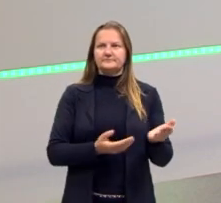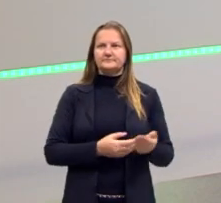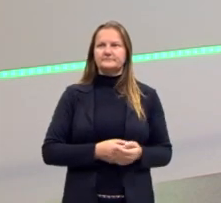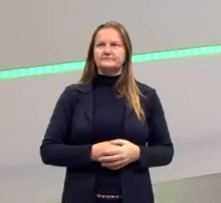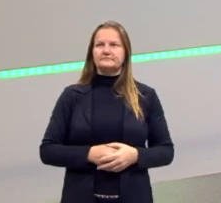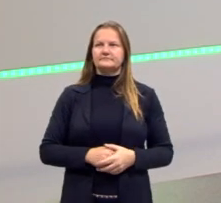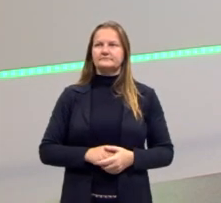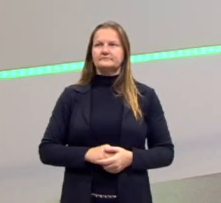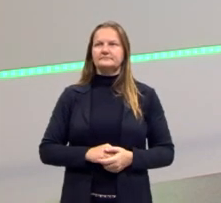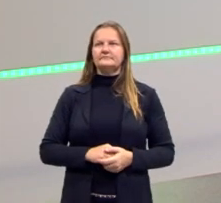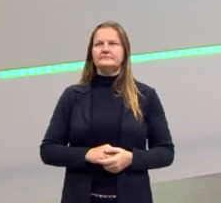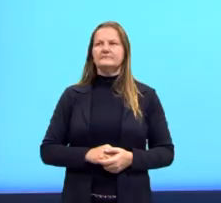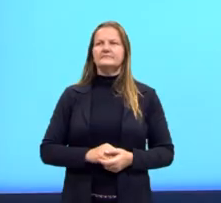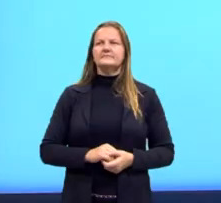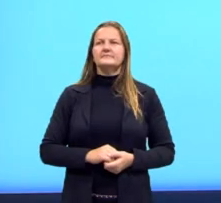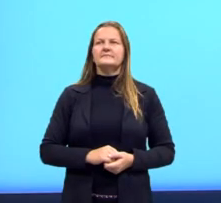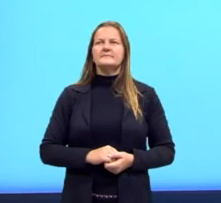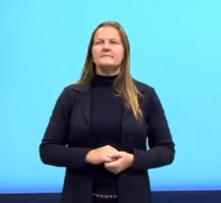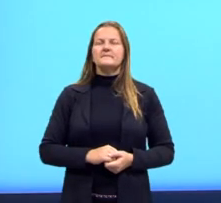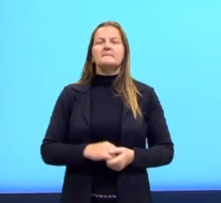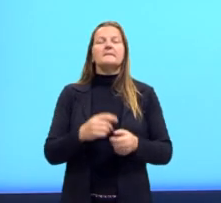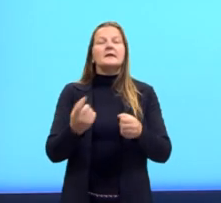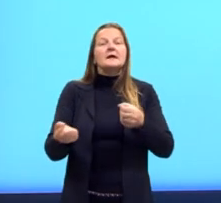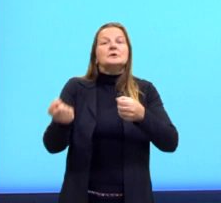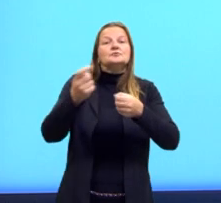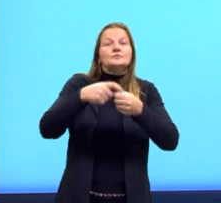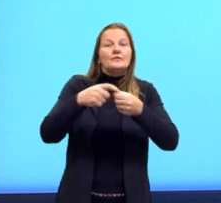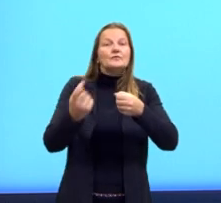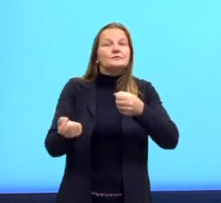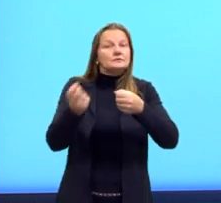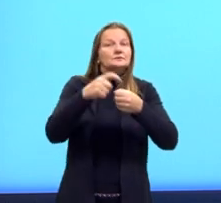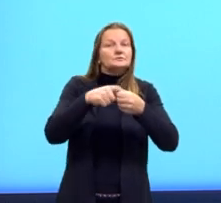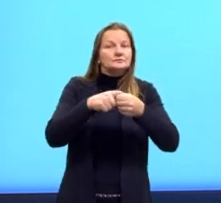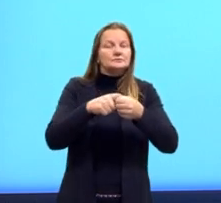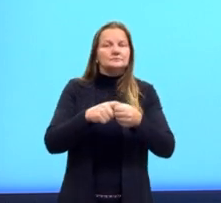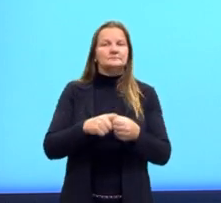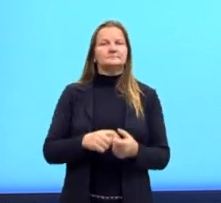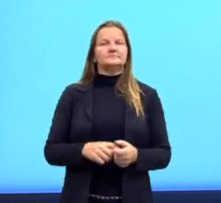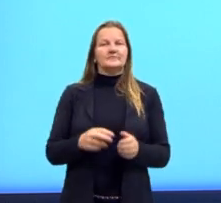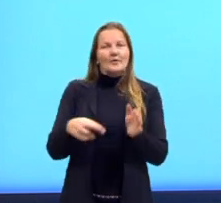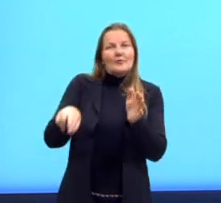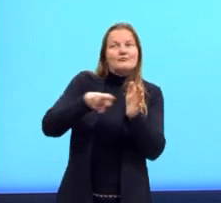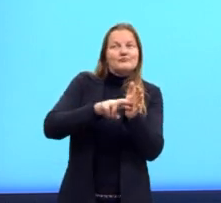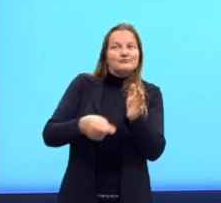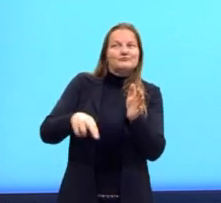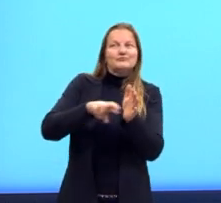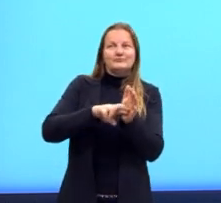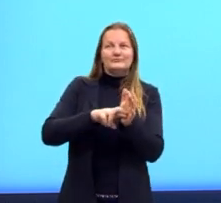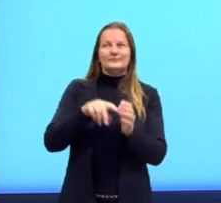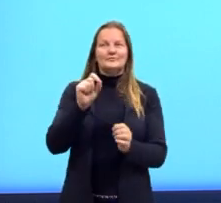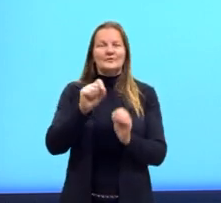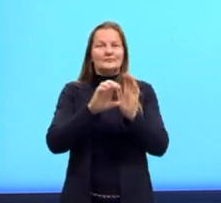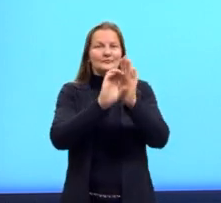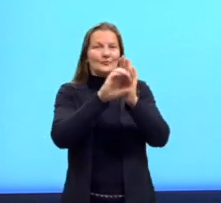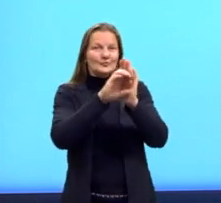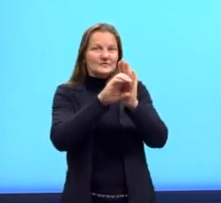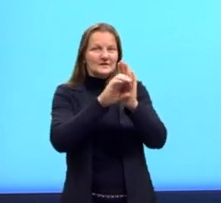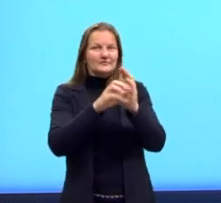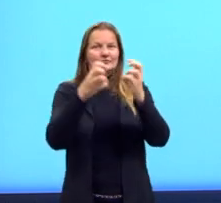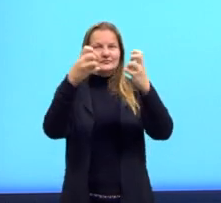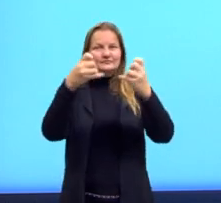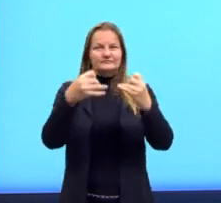O opa retomando né antes da gente entrar própria mente no que que argumentação